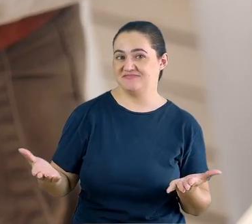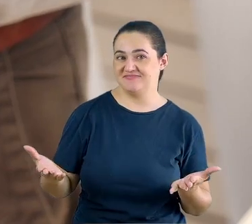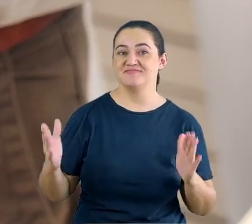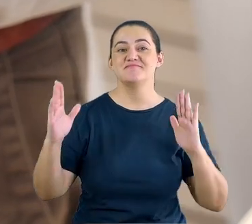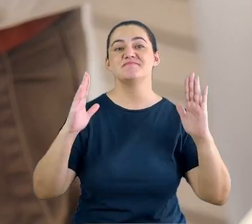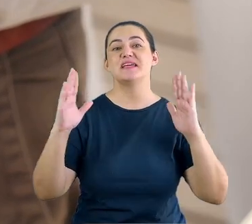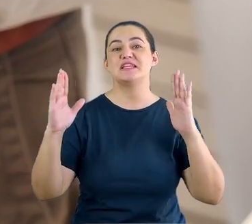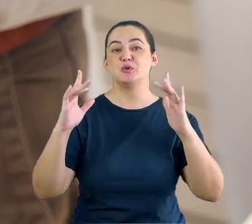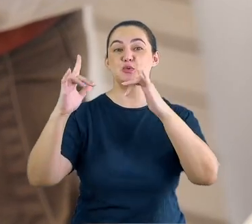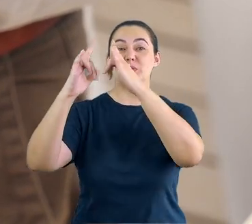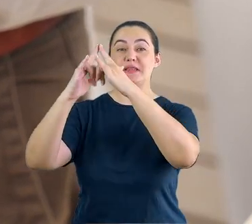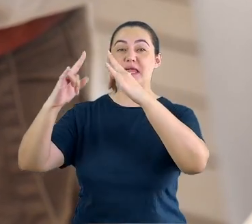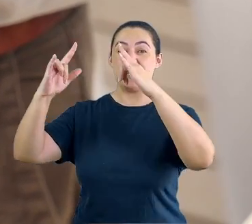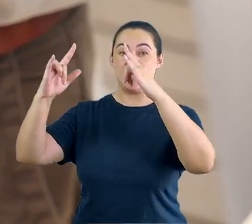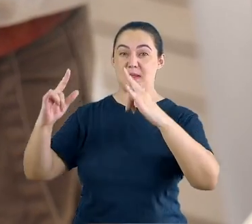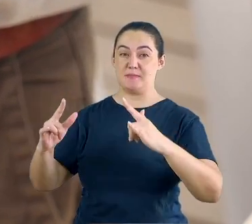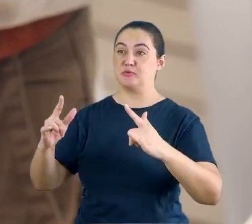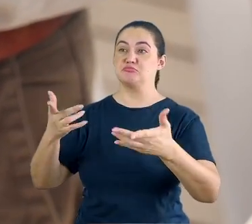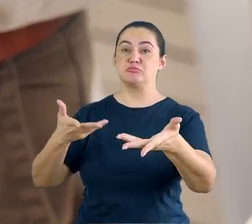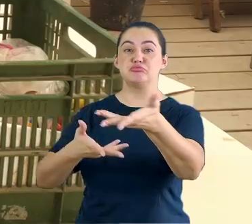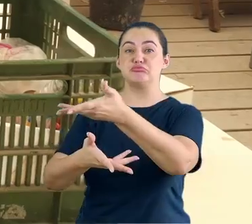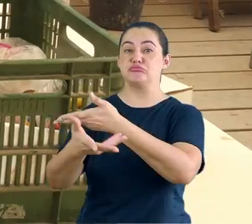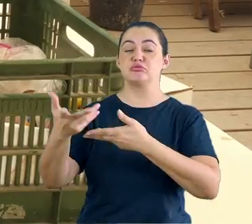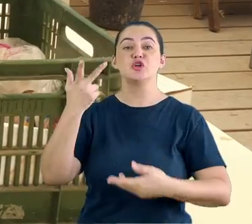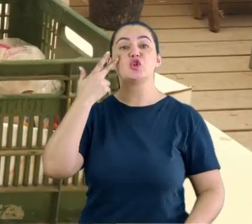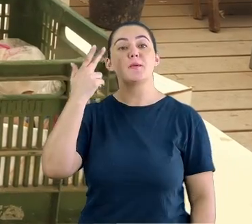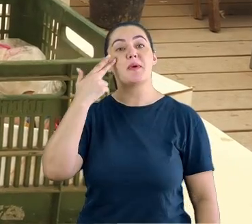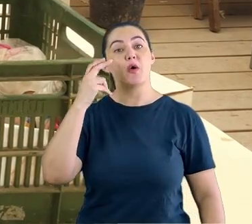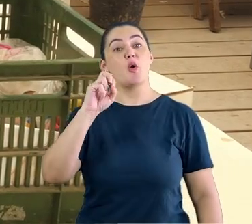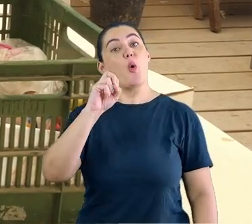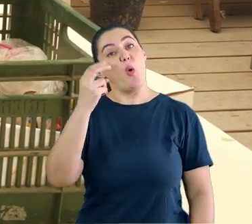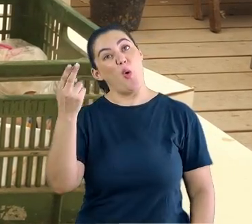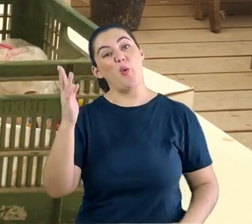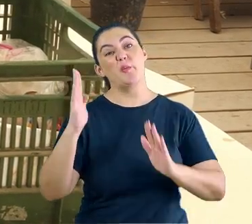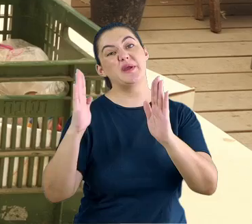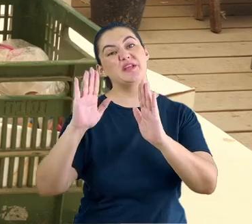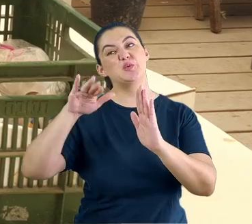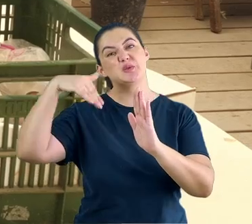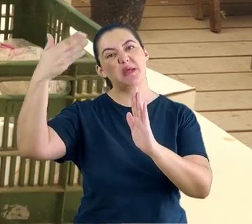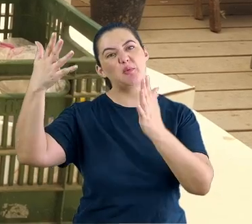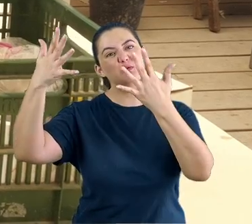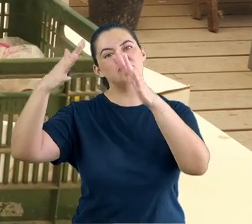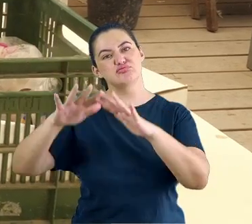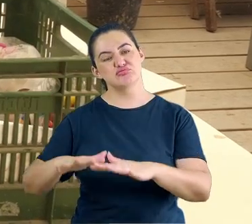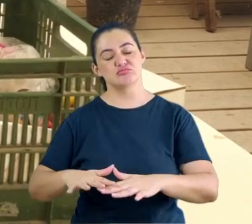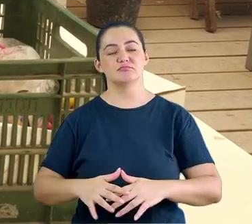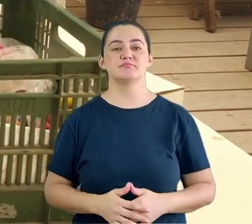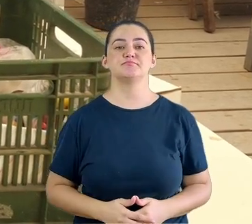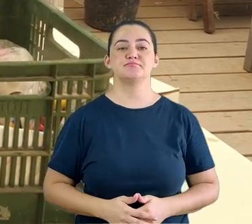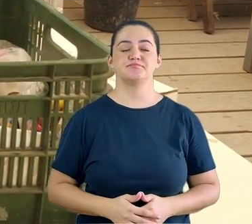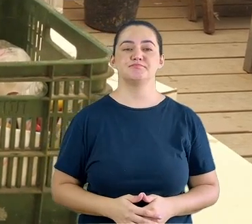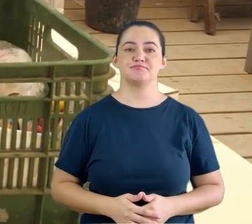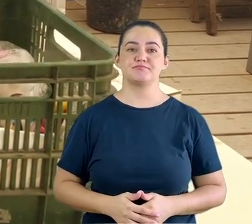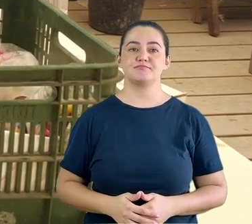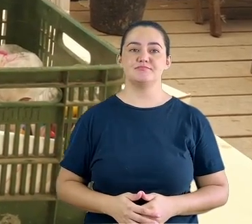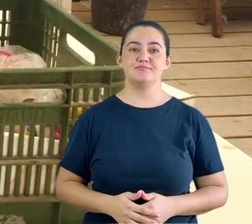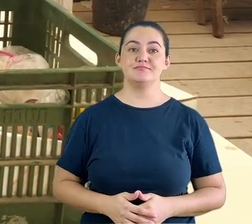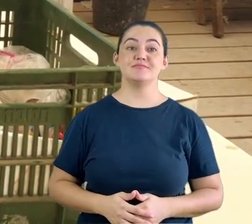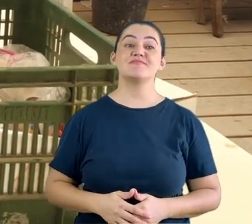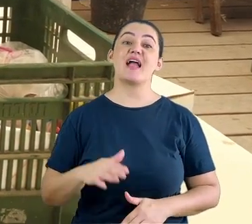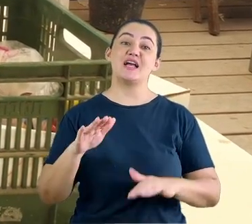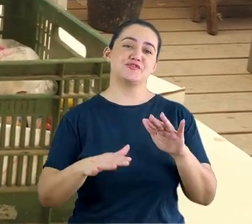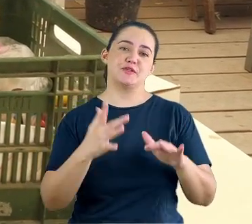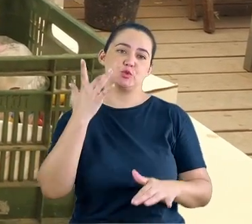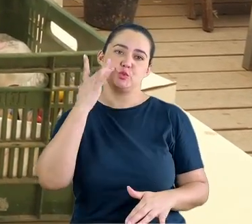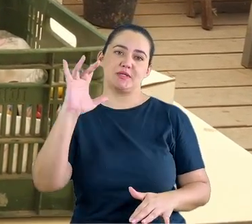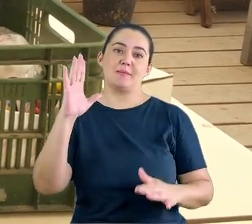sabe, na época que o templo ainda estava em pleno funcionamento ou depois da destruição do templo no ano 70. É esta precisão que